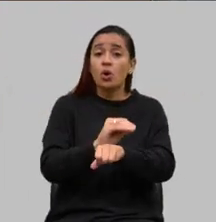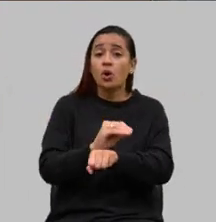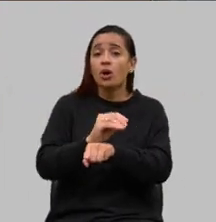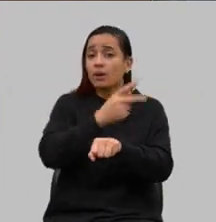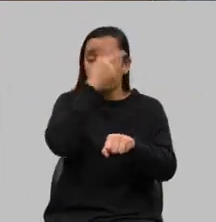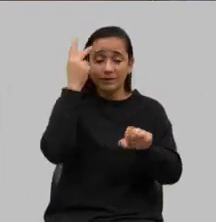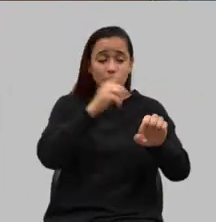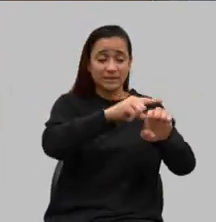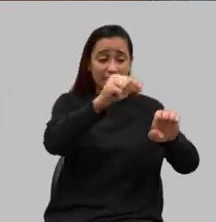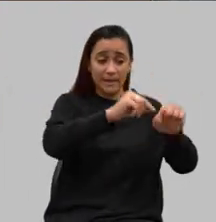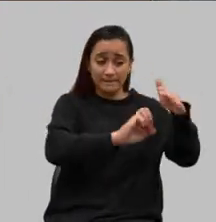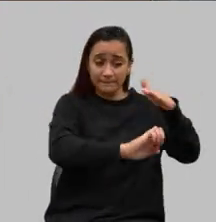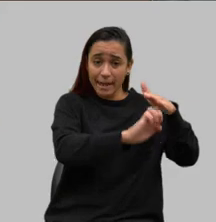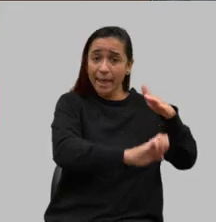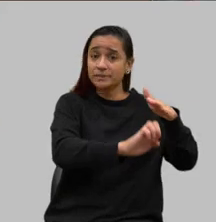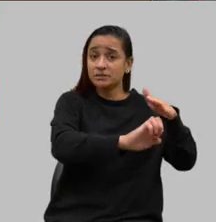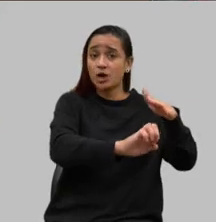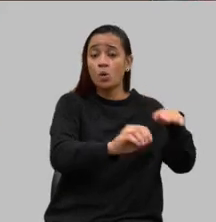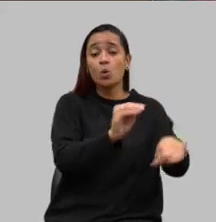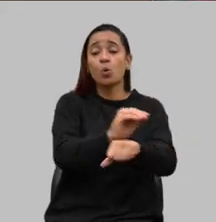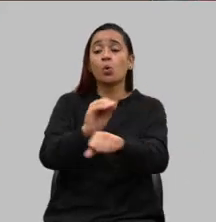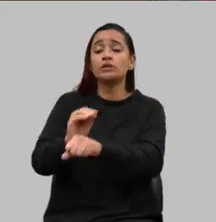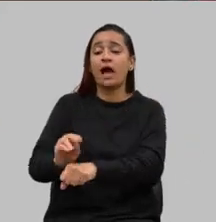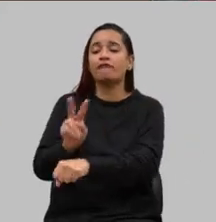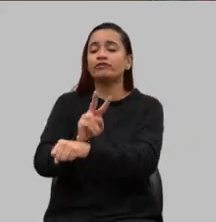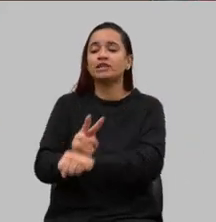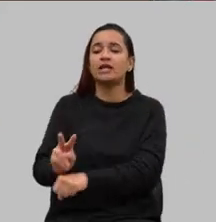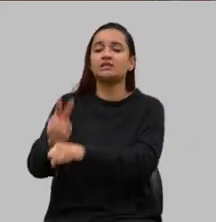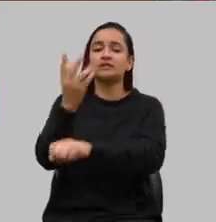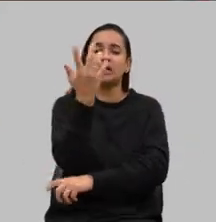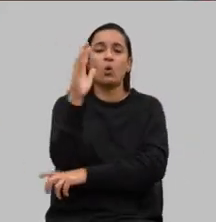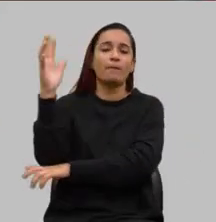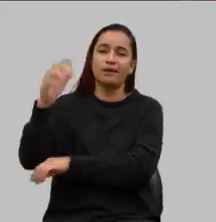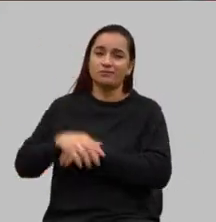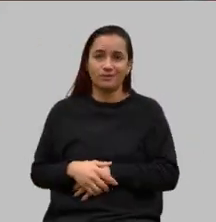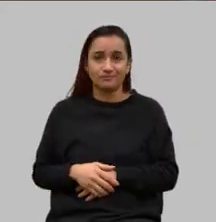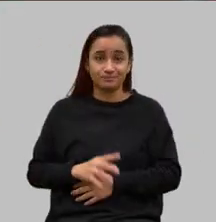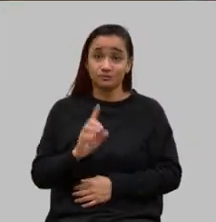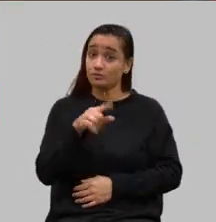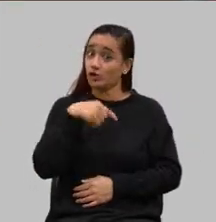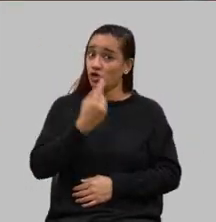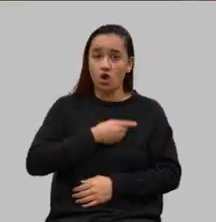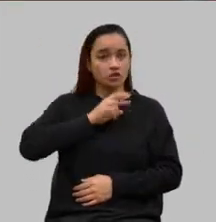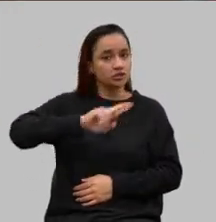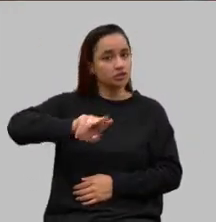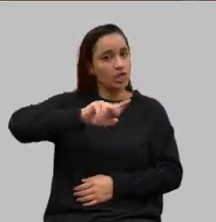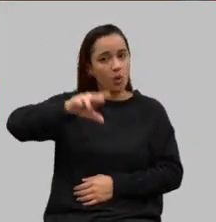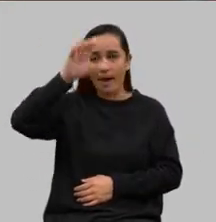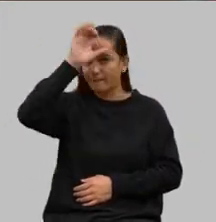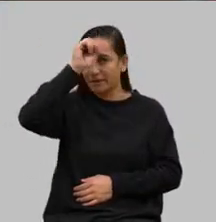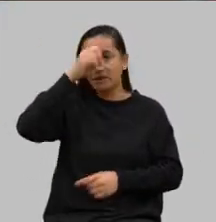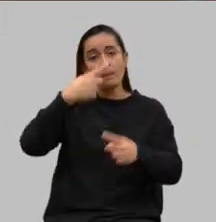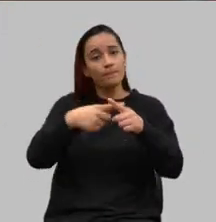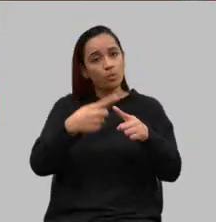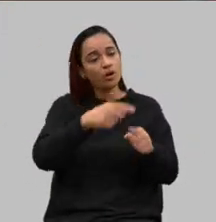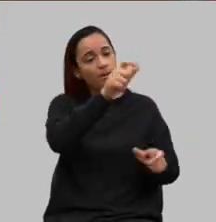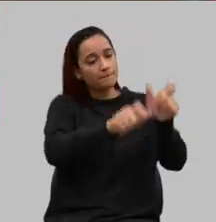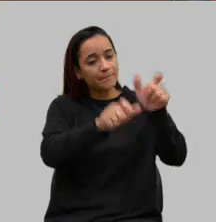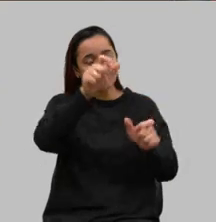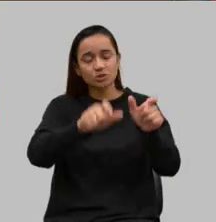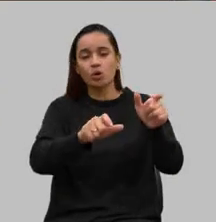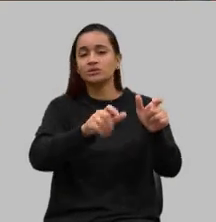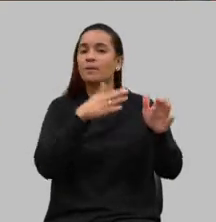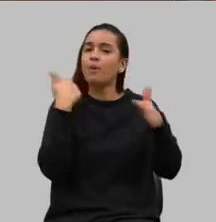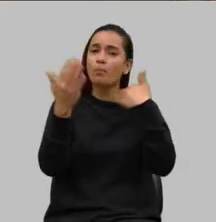fiscalização ambiental nós não aprendemos e nós não zelamos pela memória daqueles assassinados pelos dois